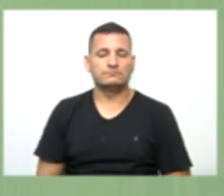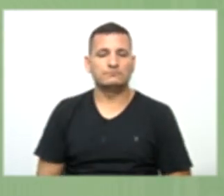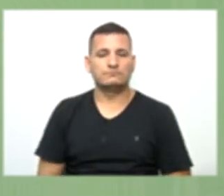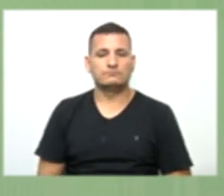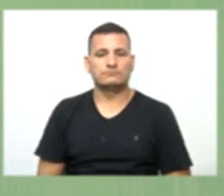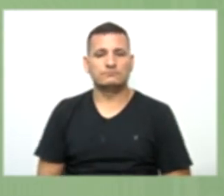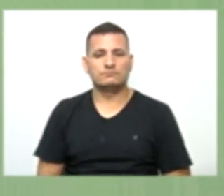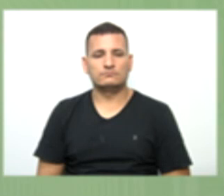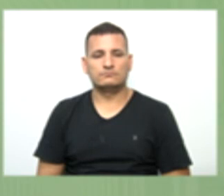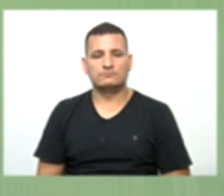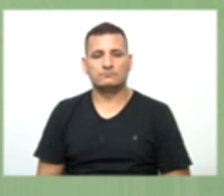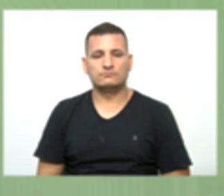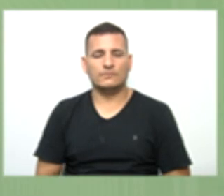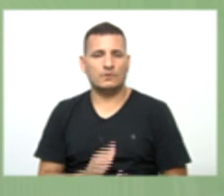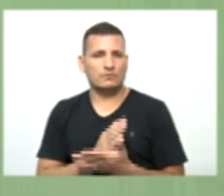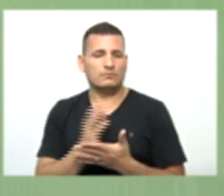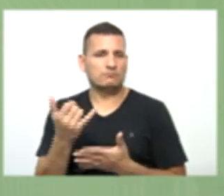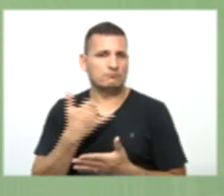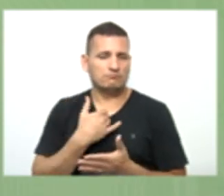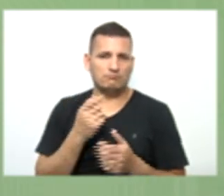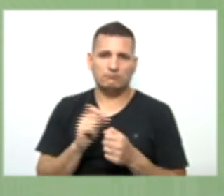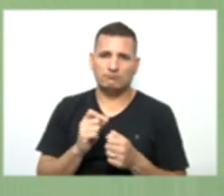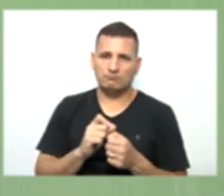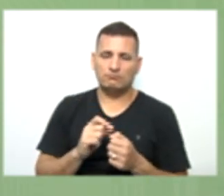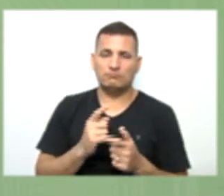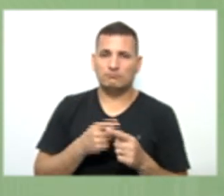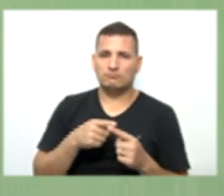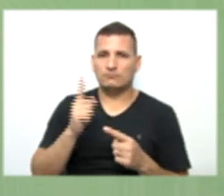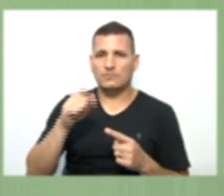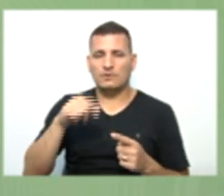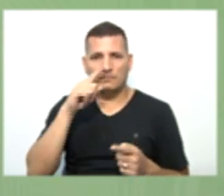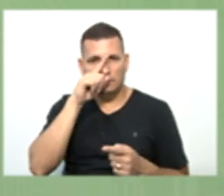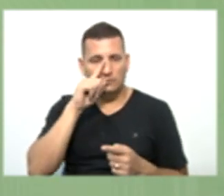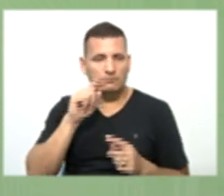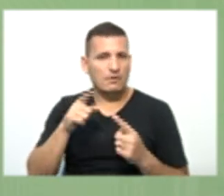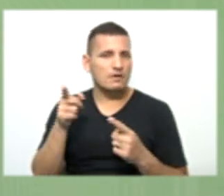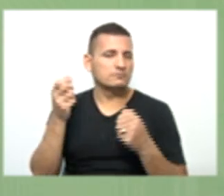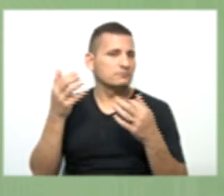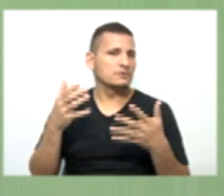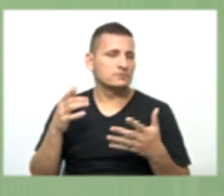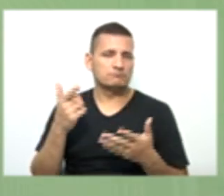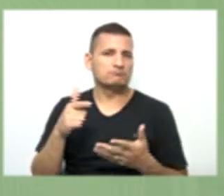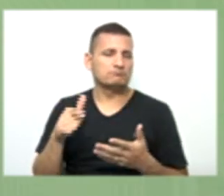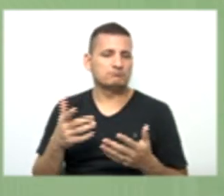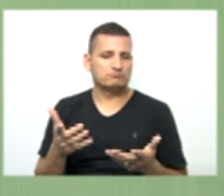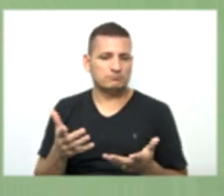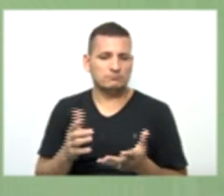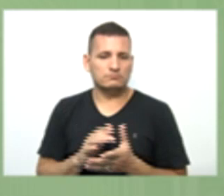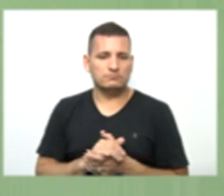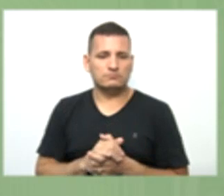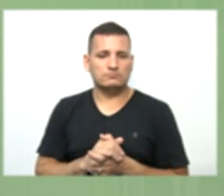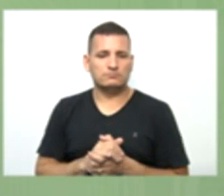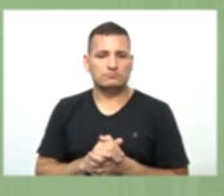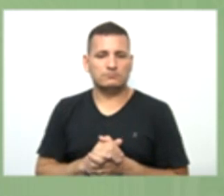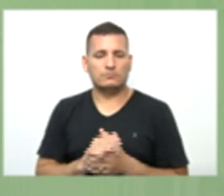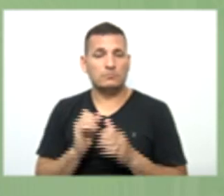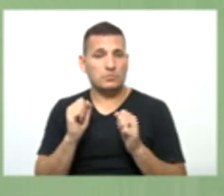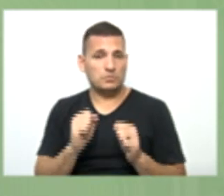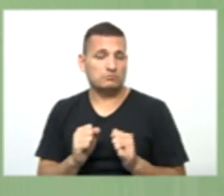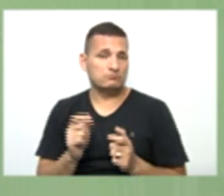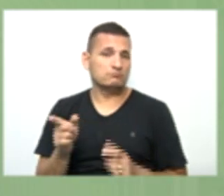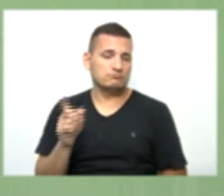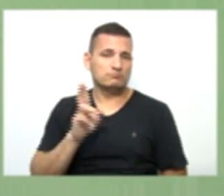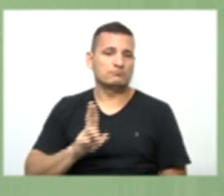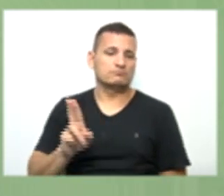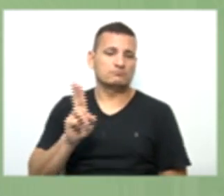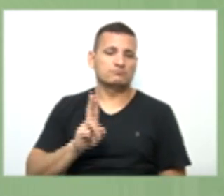algo porque é perigoso, mas sem explicar a razão dessa afirmação, provavelmente está